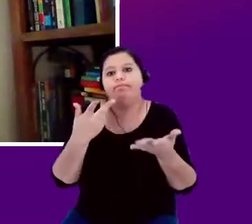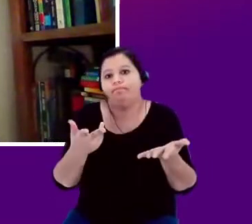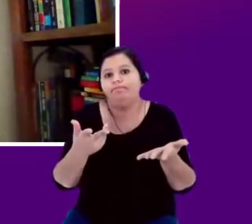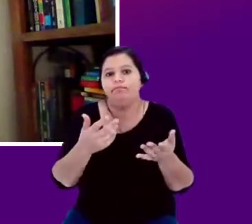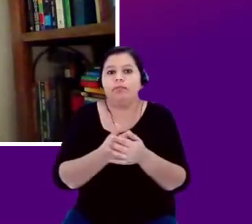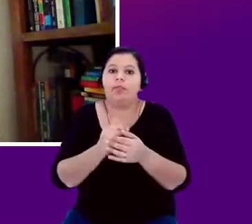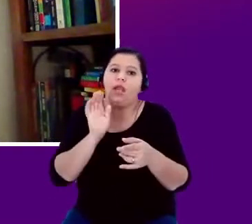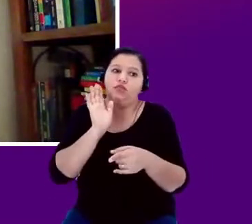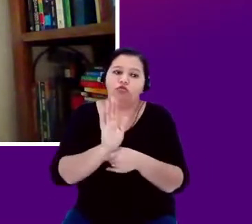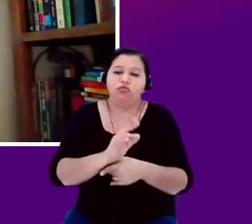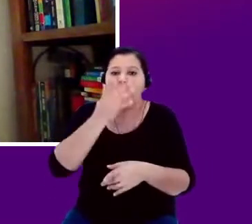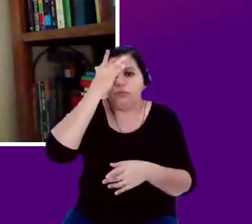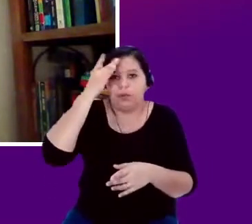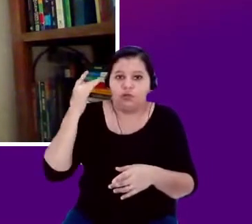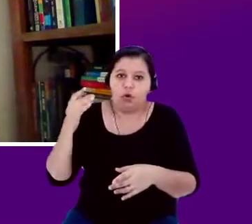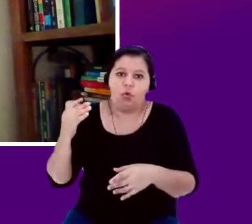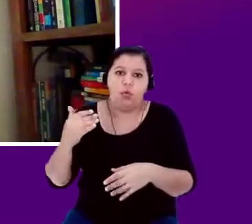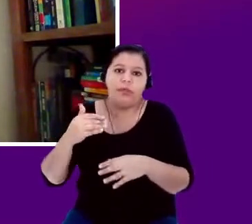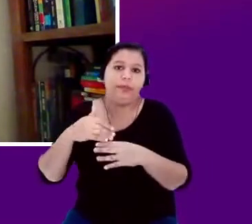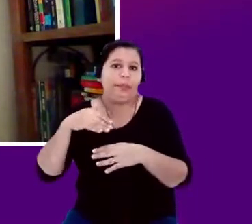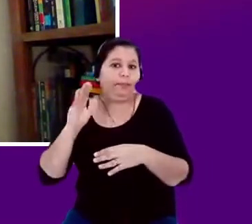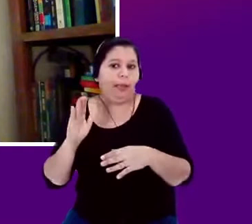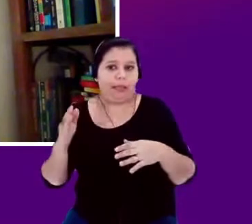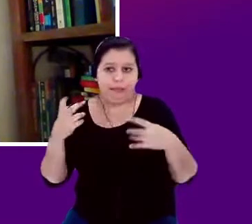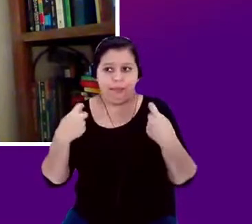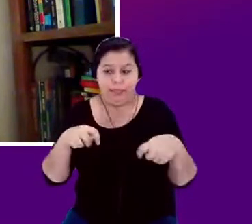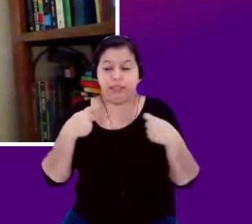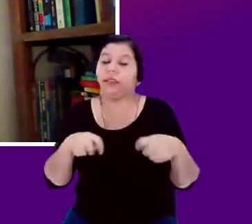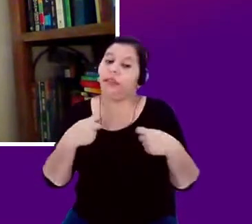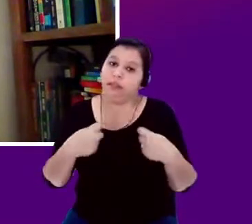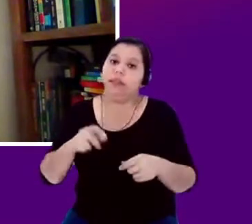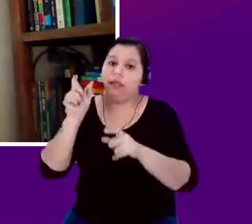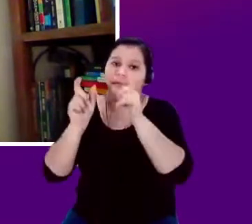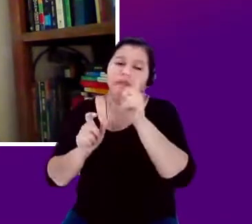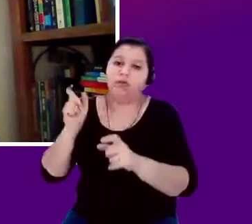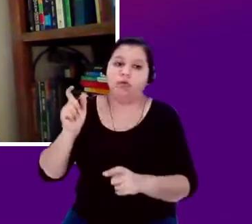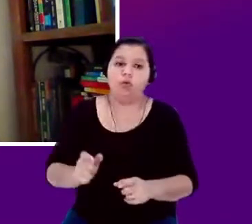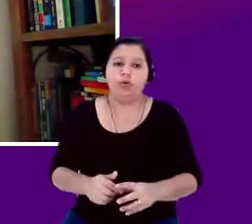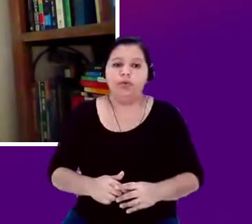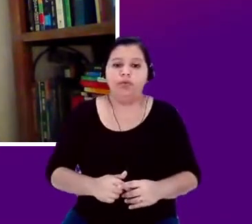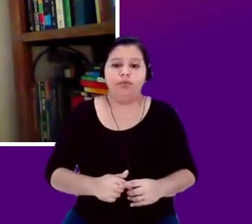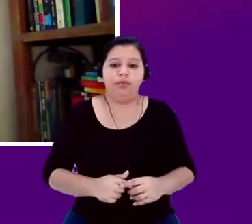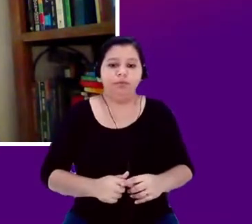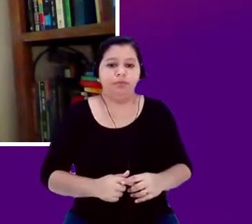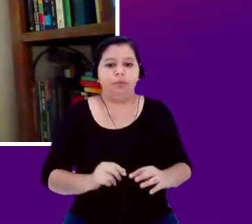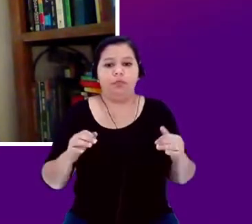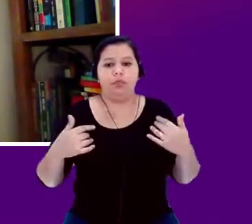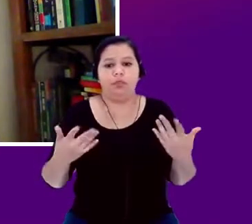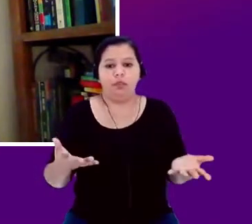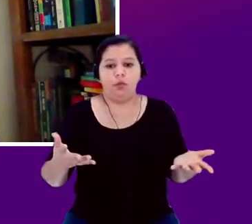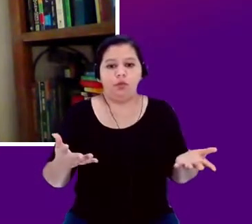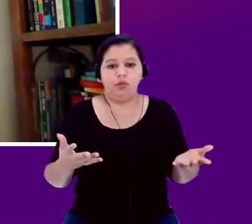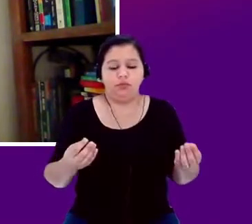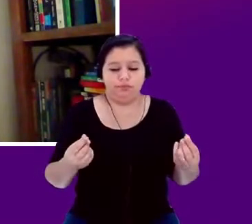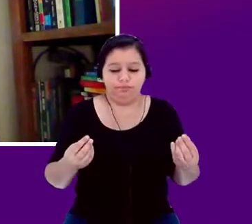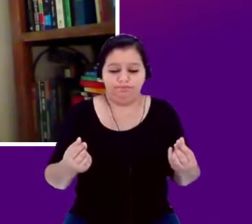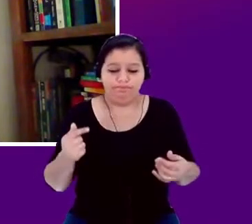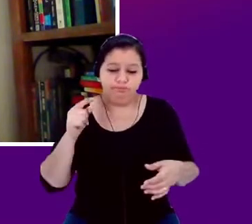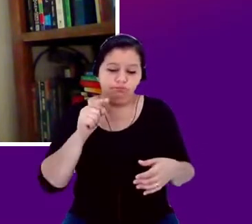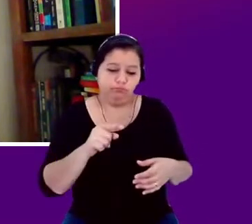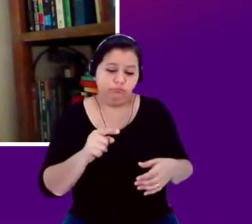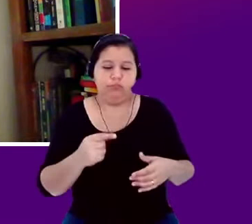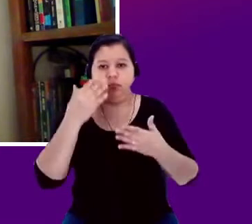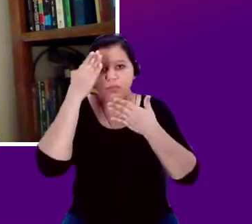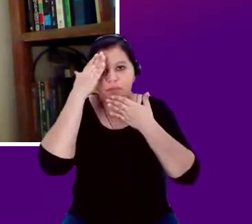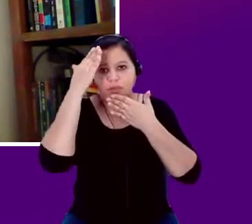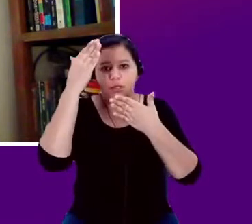Pelo menos acho que essa é toda a intenção da lógica atuarial, né? Então, eu aqui te